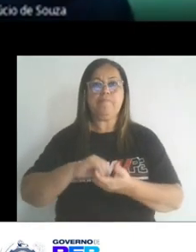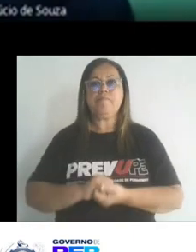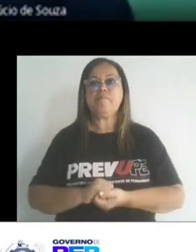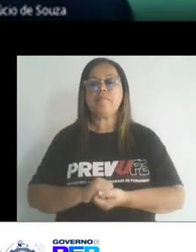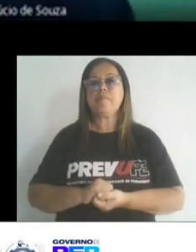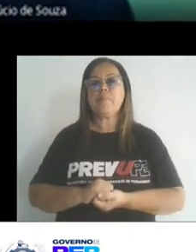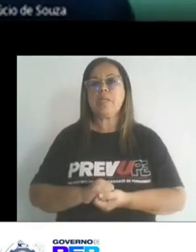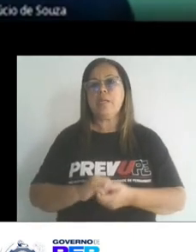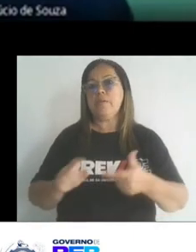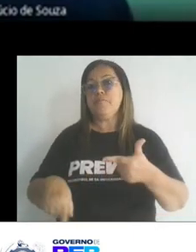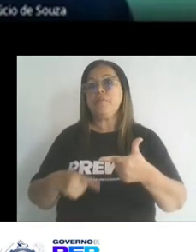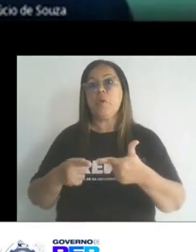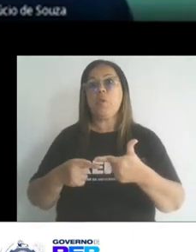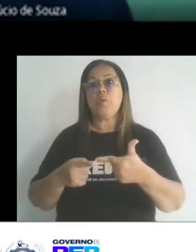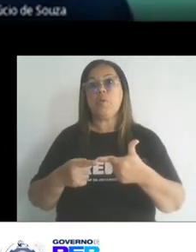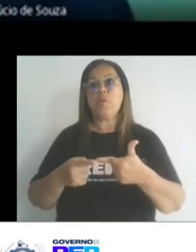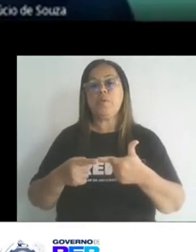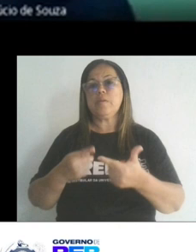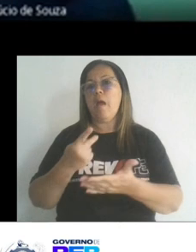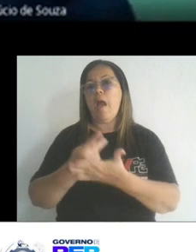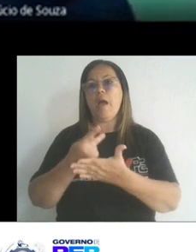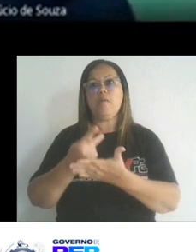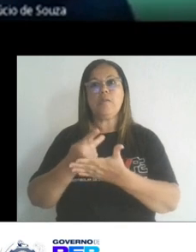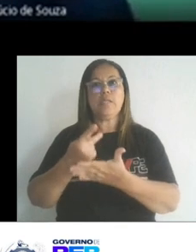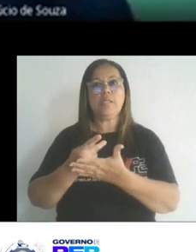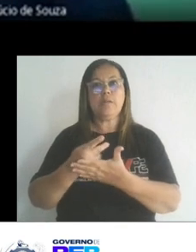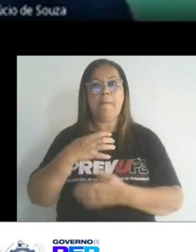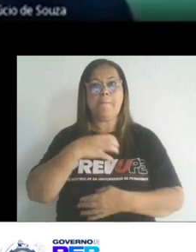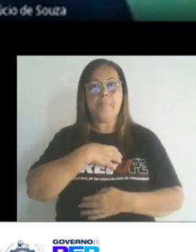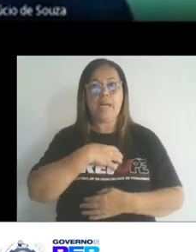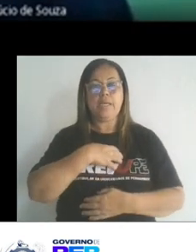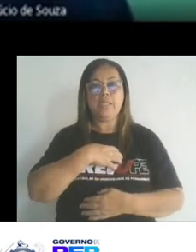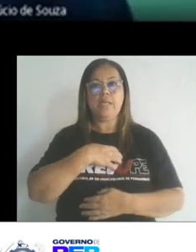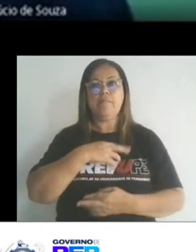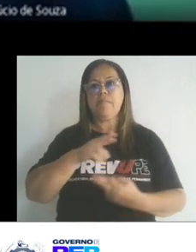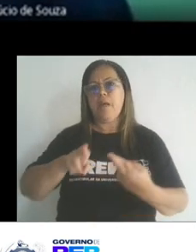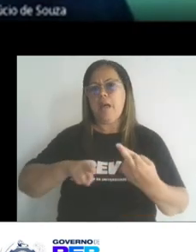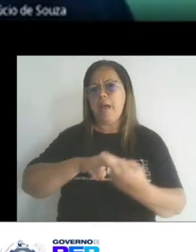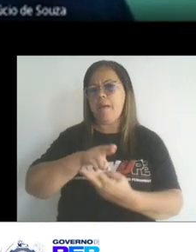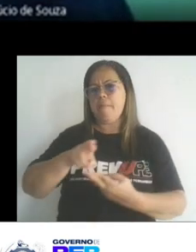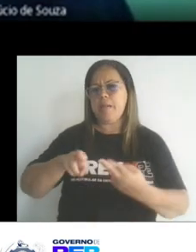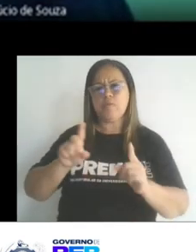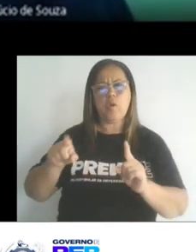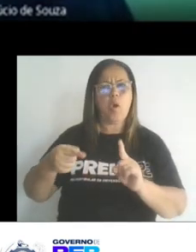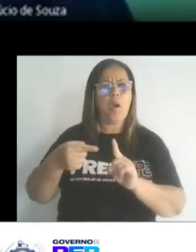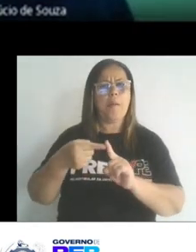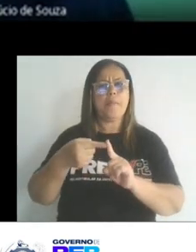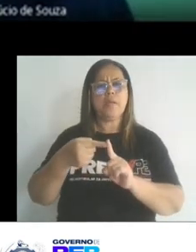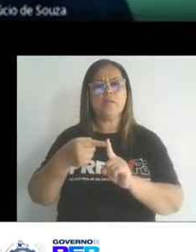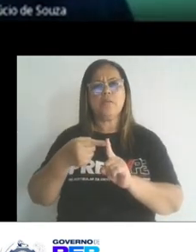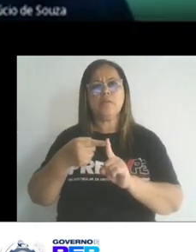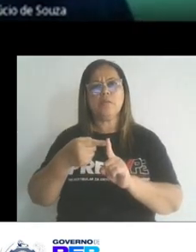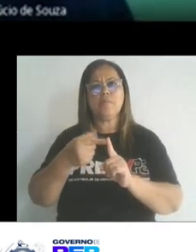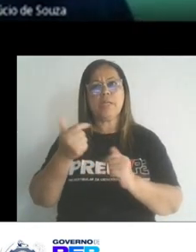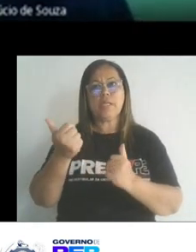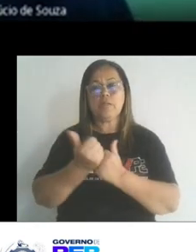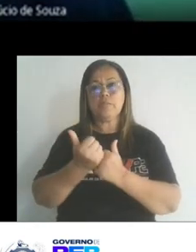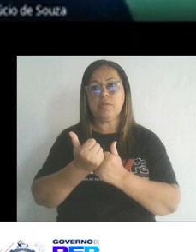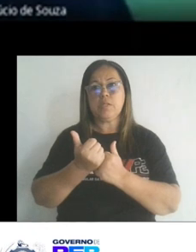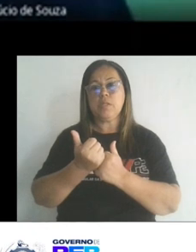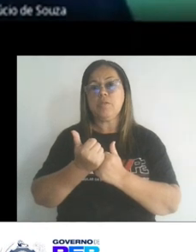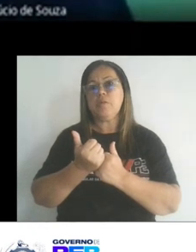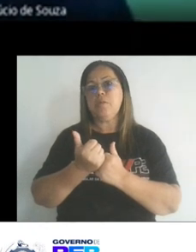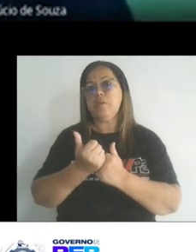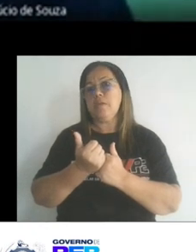dois ocorreu na Bahia a rebelião teve como objetivo básico instituir uma república